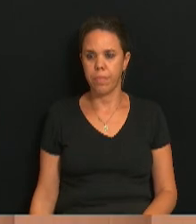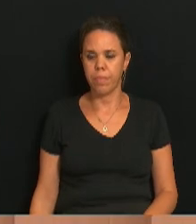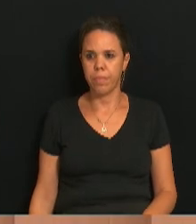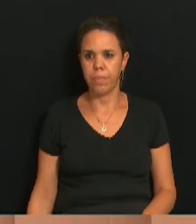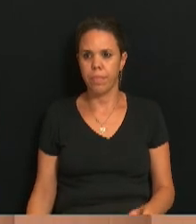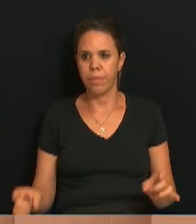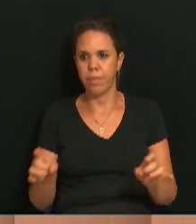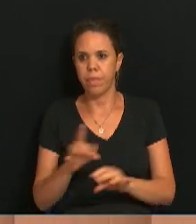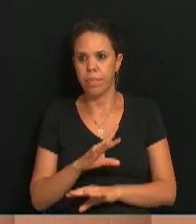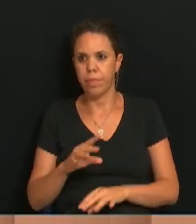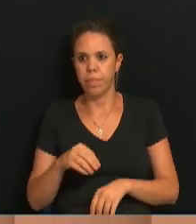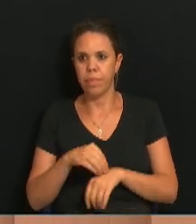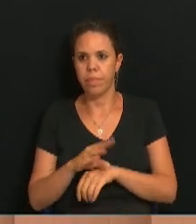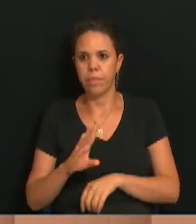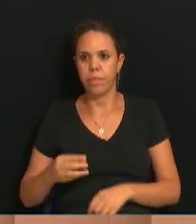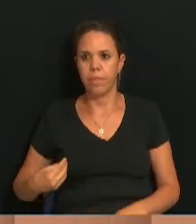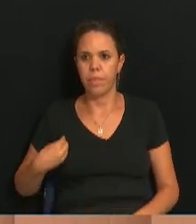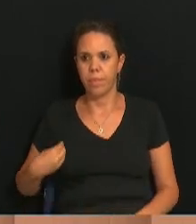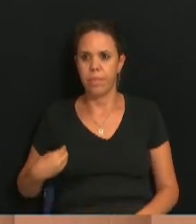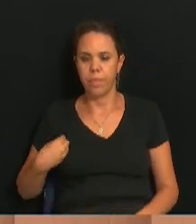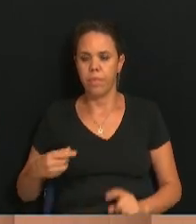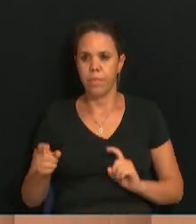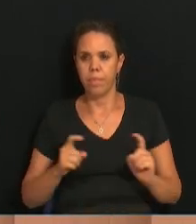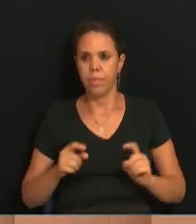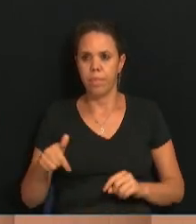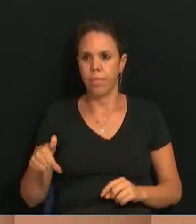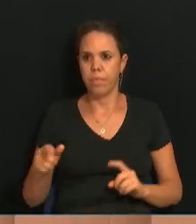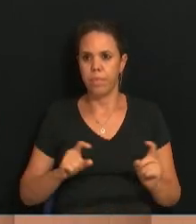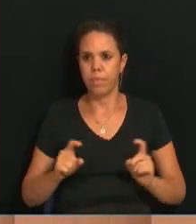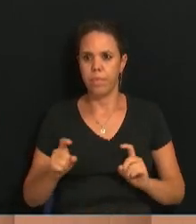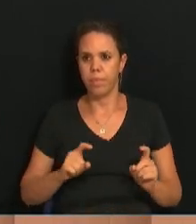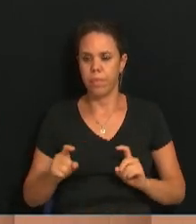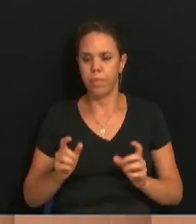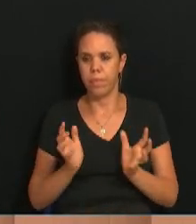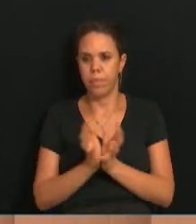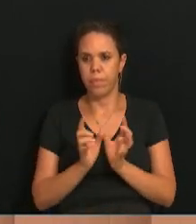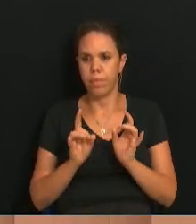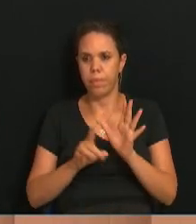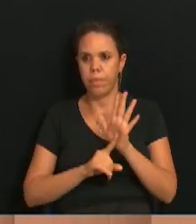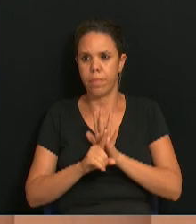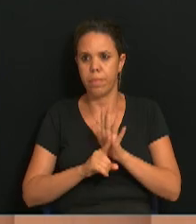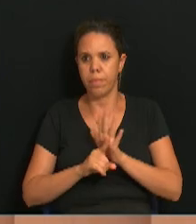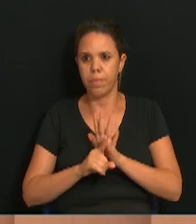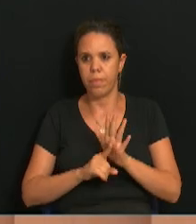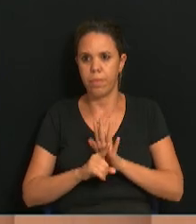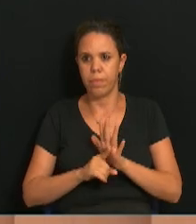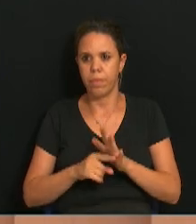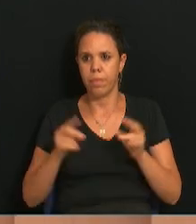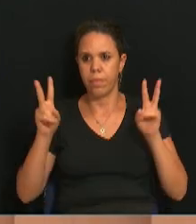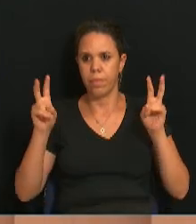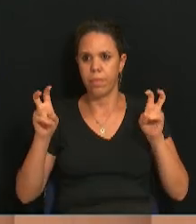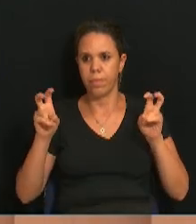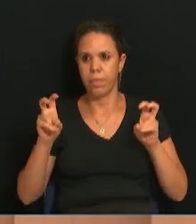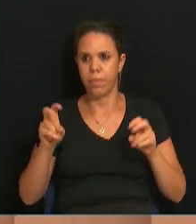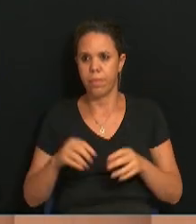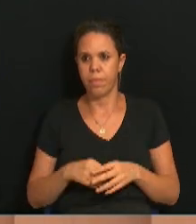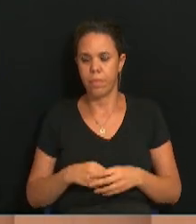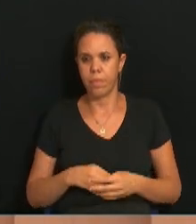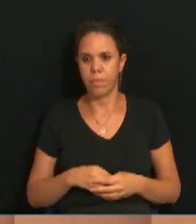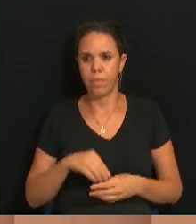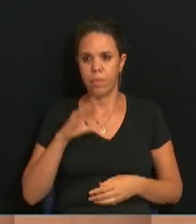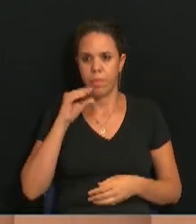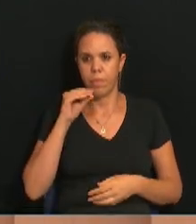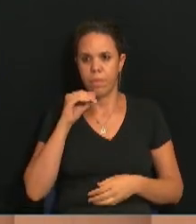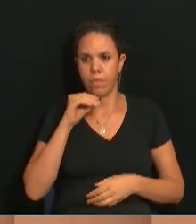Encerramos aqui a transmissão ao vivo da 7ª reunião da Comissão Especial de Estudos, que trata aí do